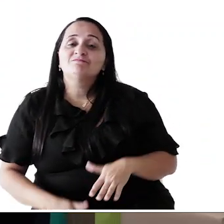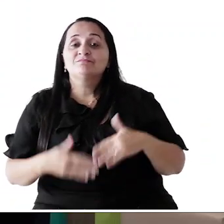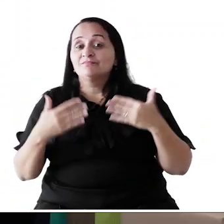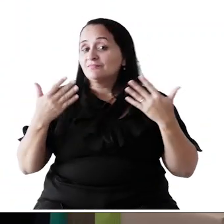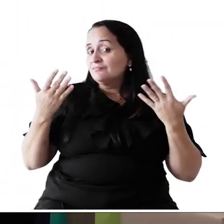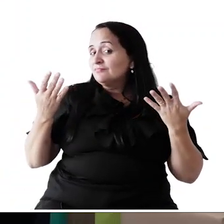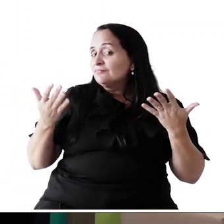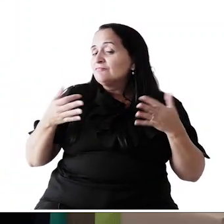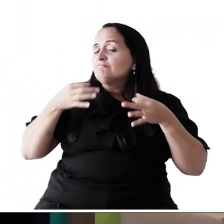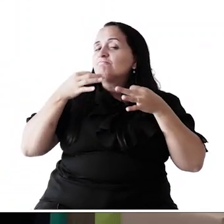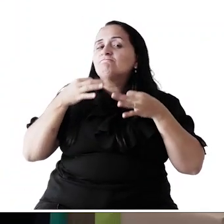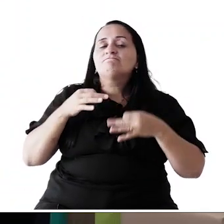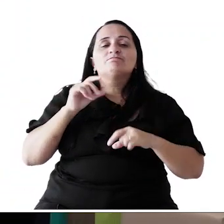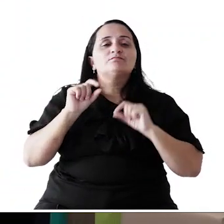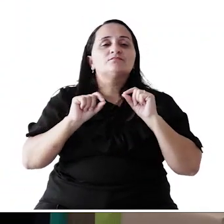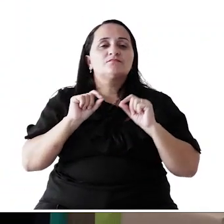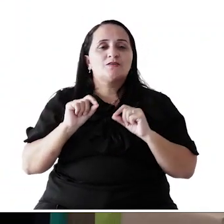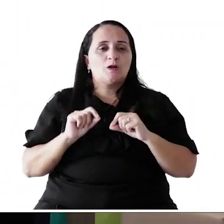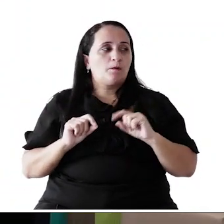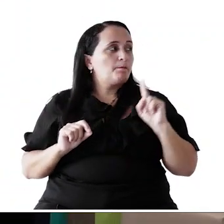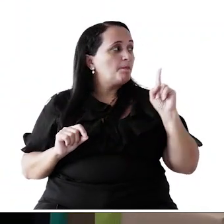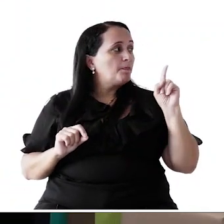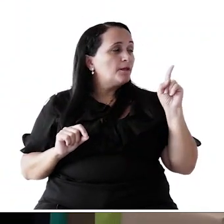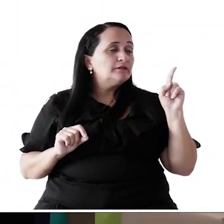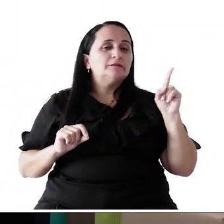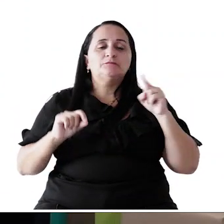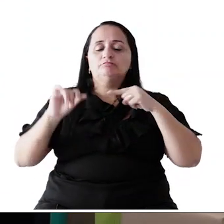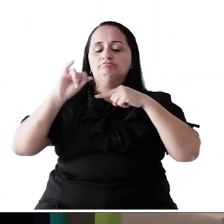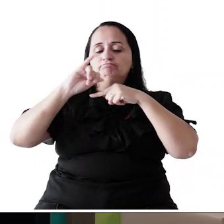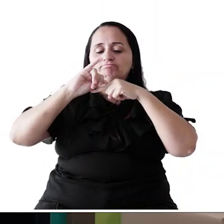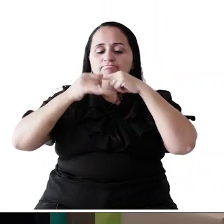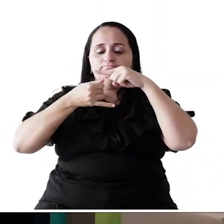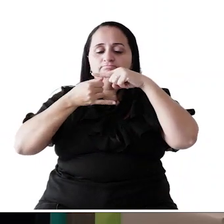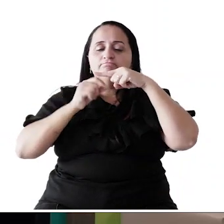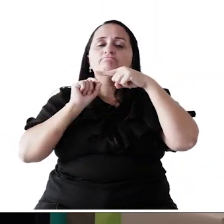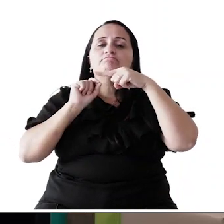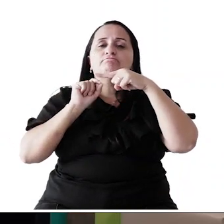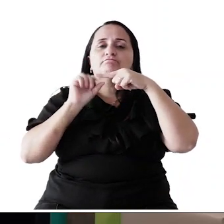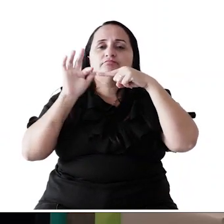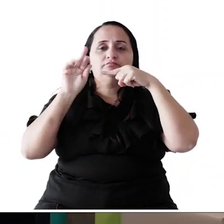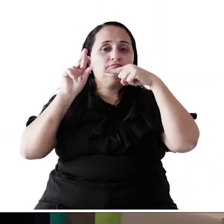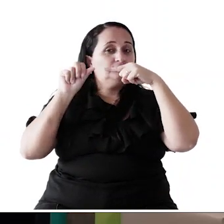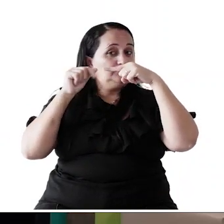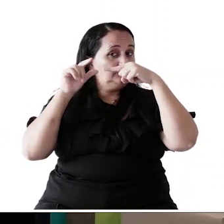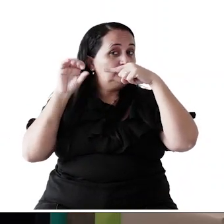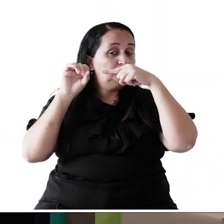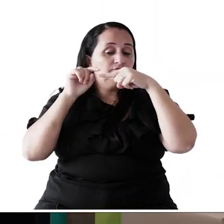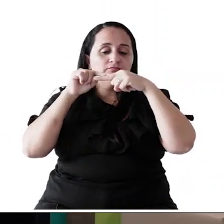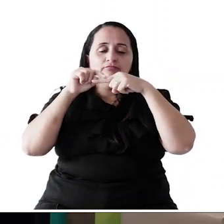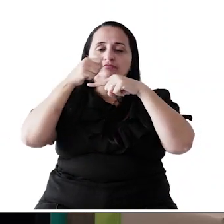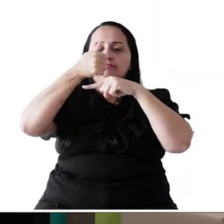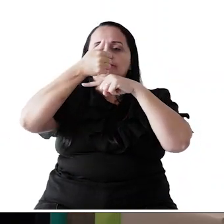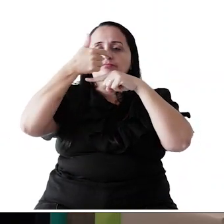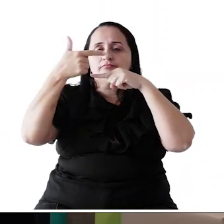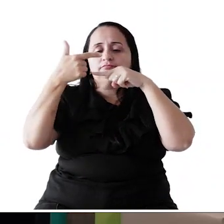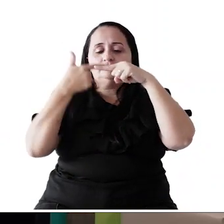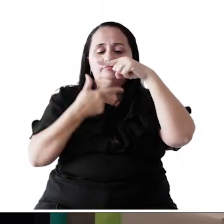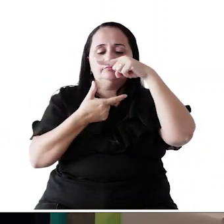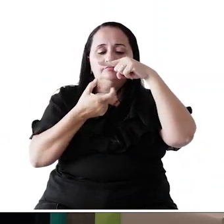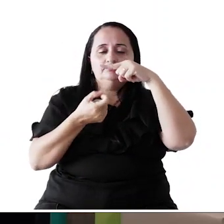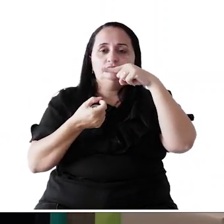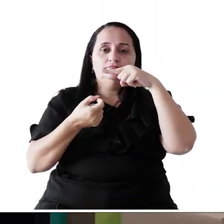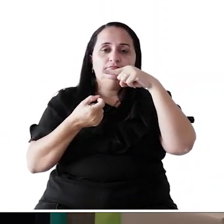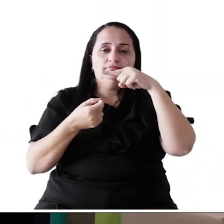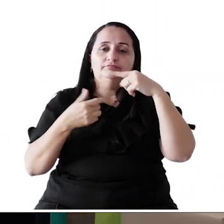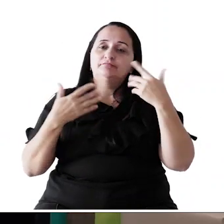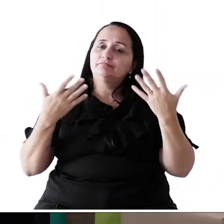Então, é correto dizer que essa fração está representada por 12 20avos. Então,